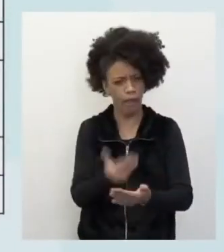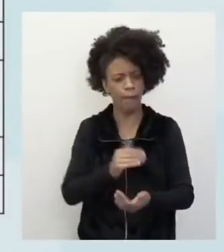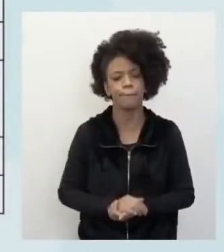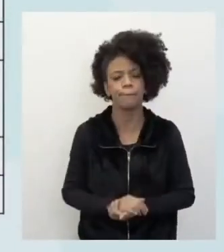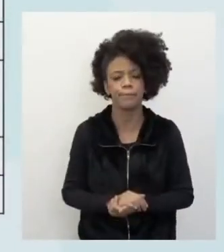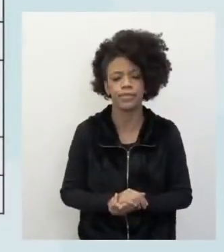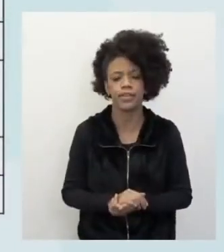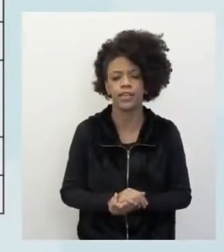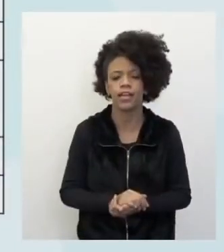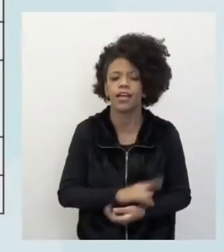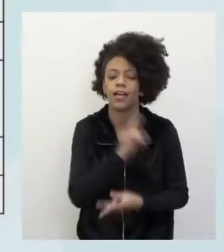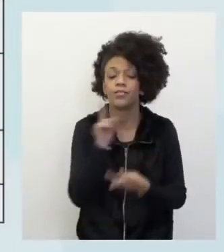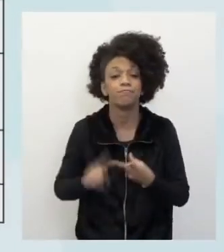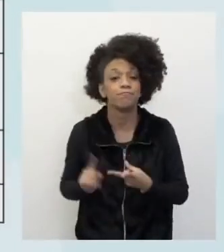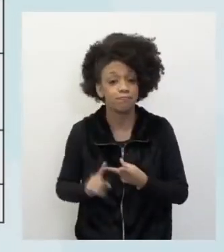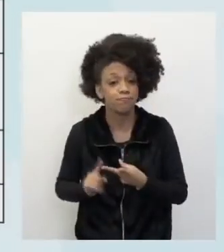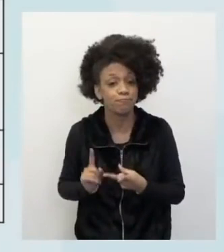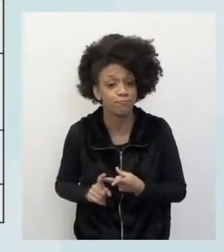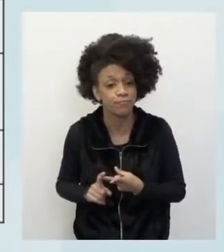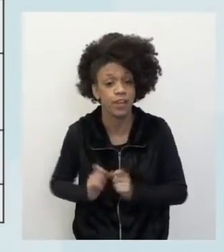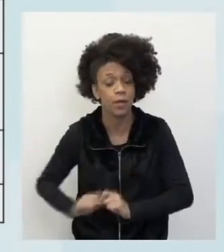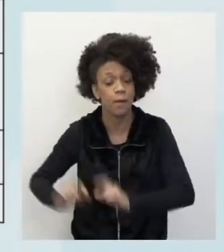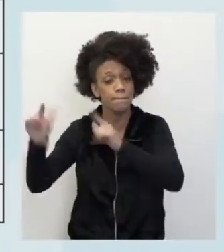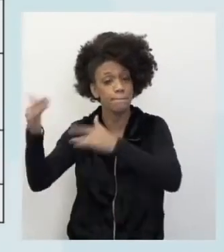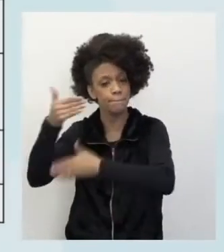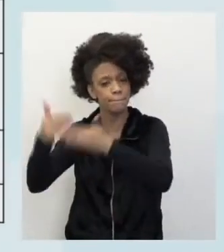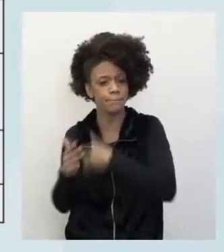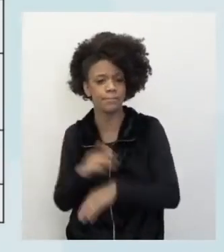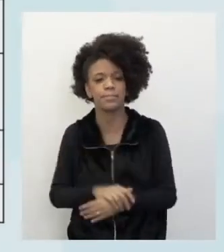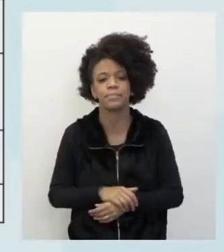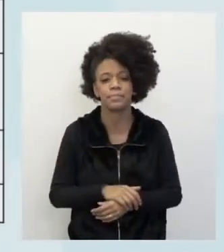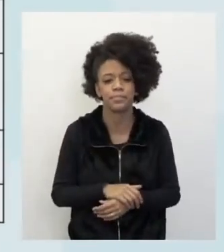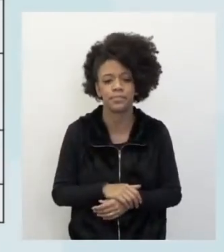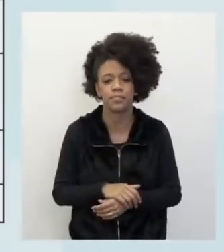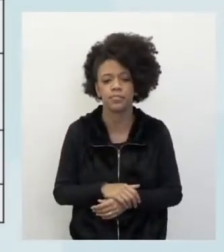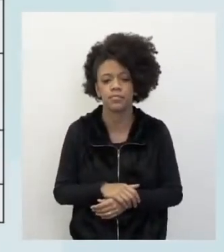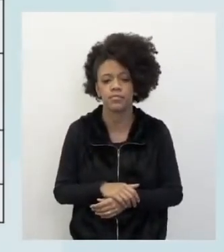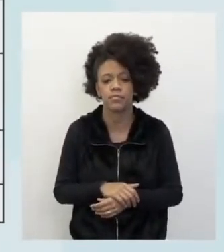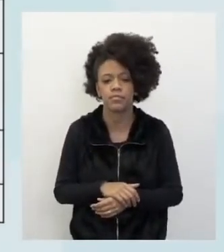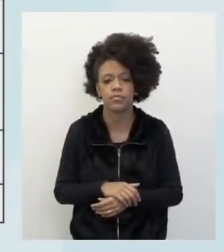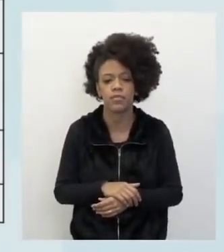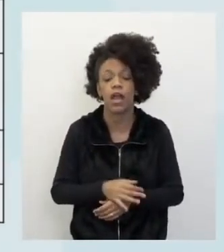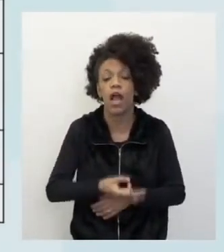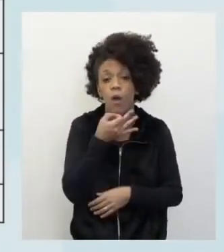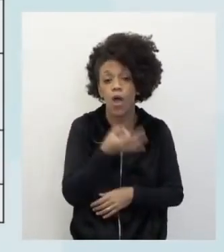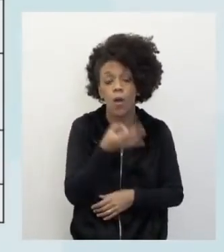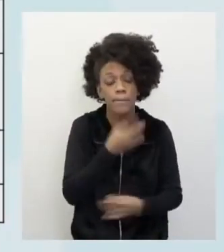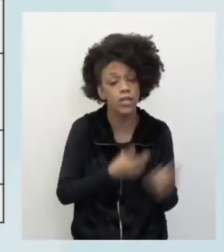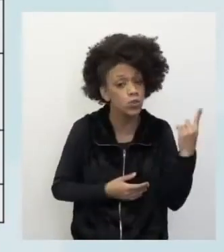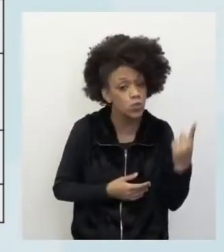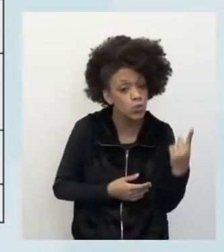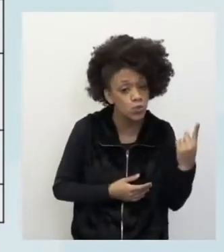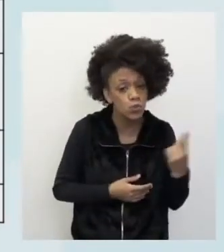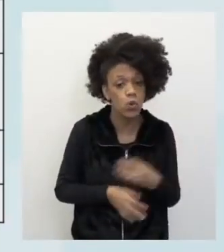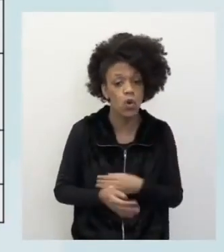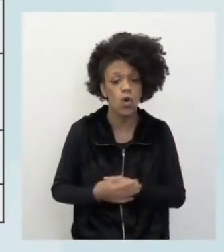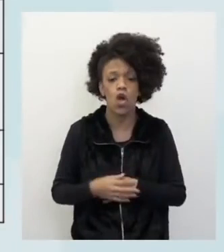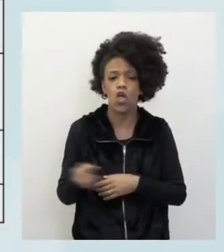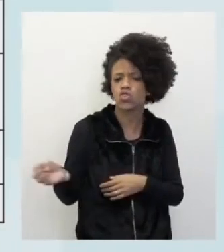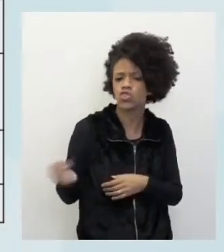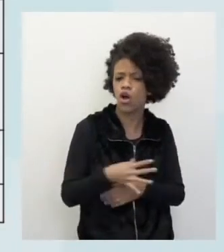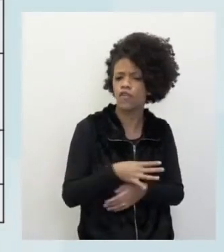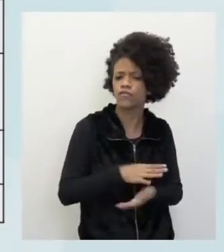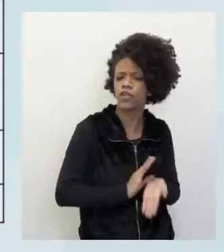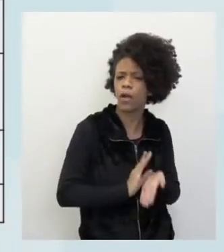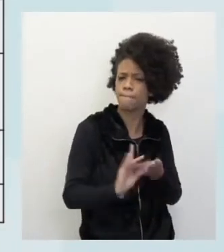passar para a próxima, que senão não vai dar tempo. Próximo slide, a gente tem aqui, ó. Argumento 1. Novos benefícios